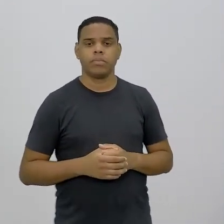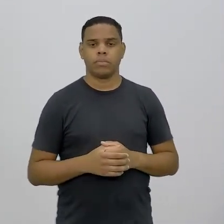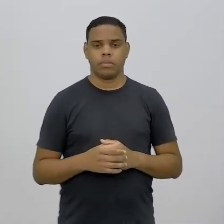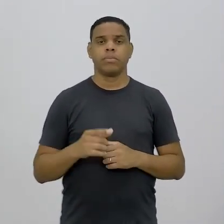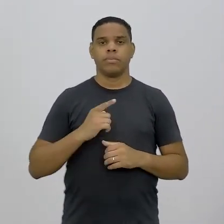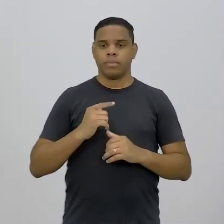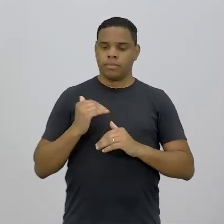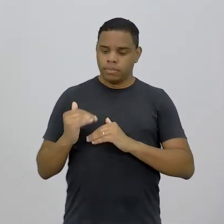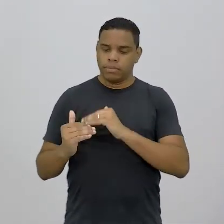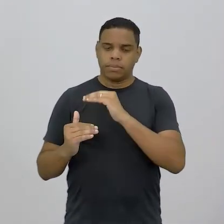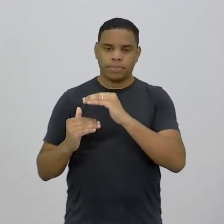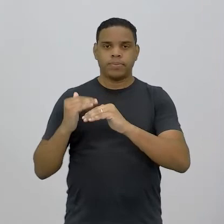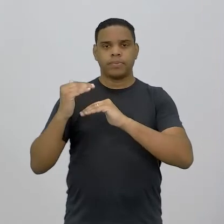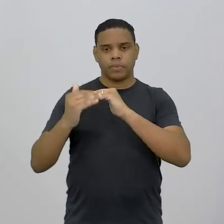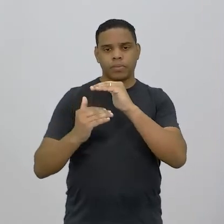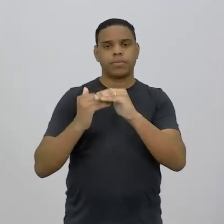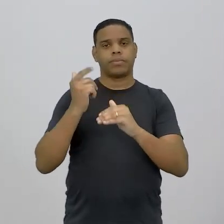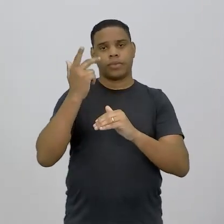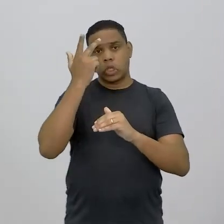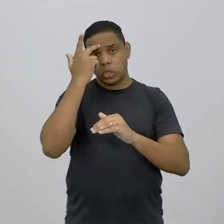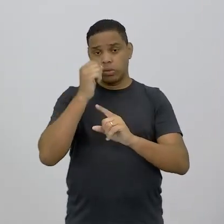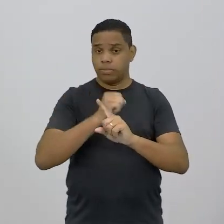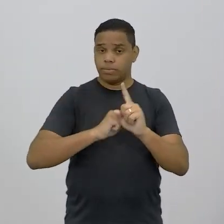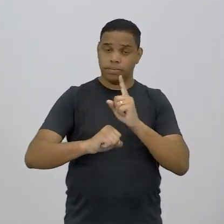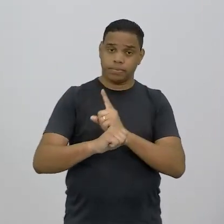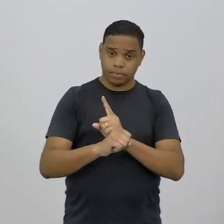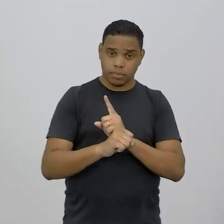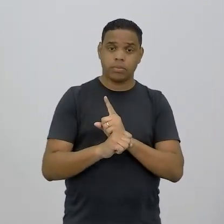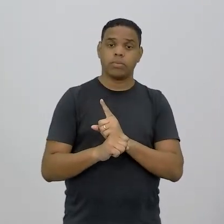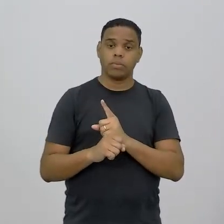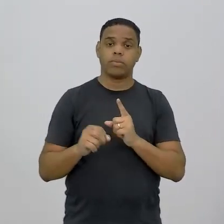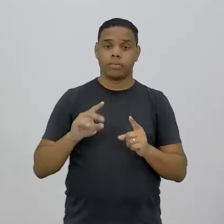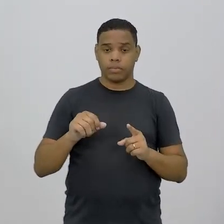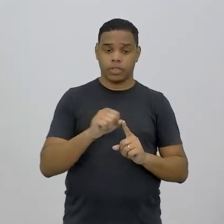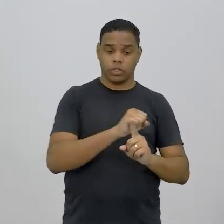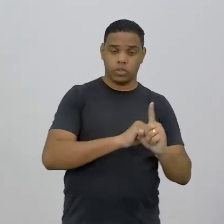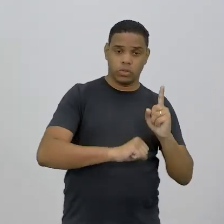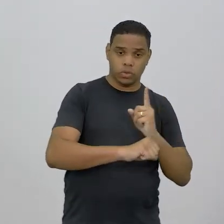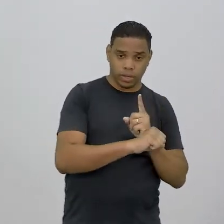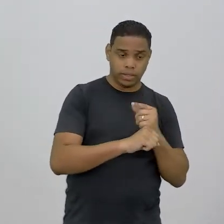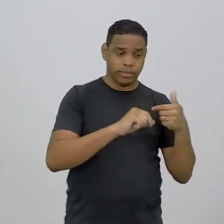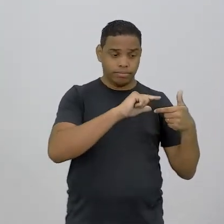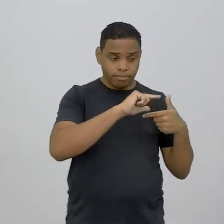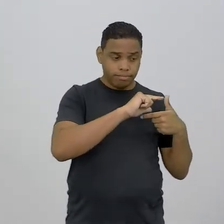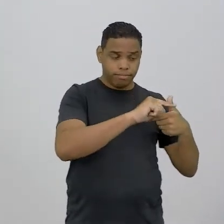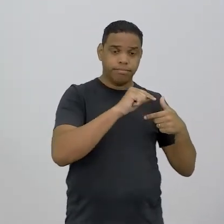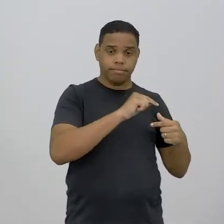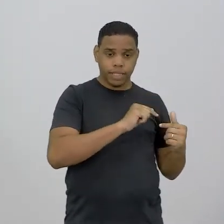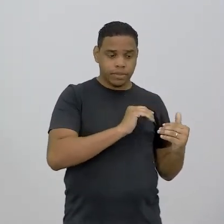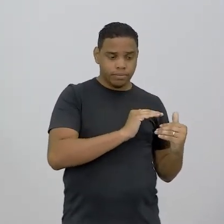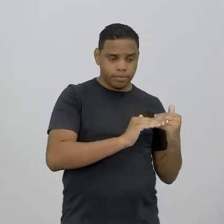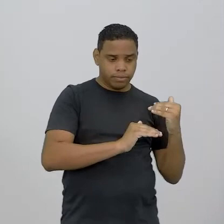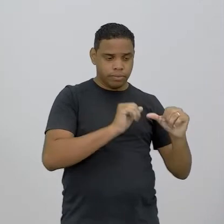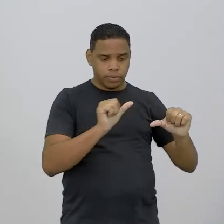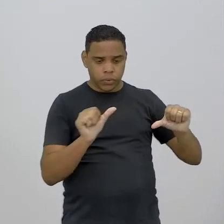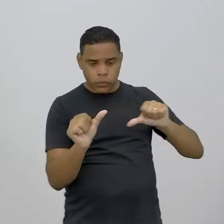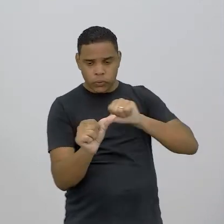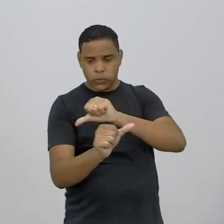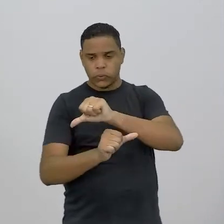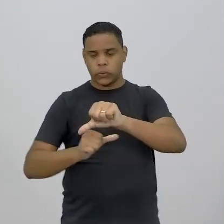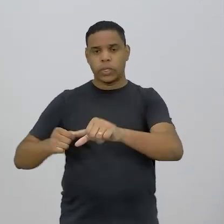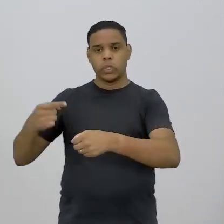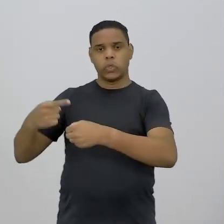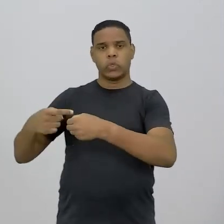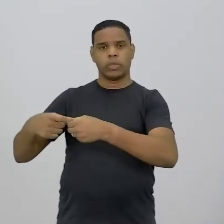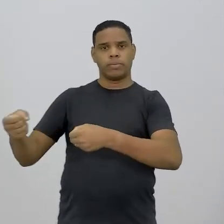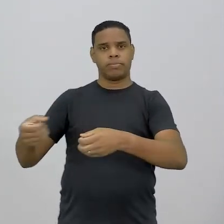né, lógico, natural da sociedade que caminha das sociedades tradicionais para sociedades